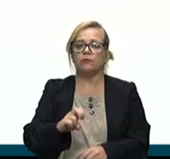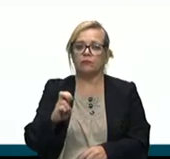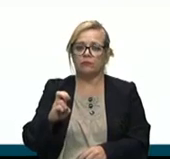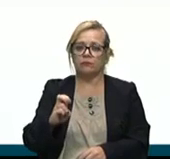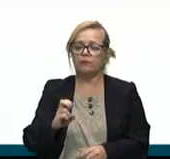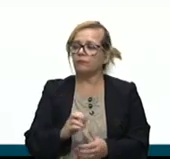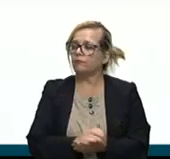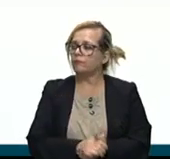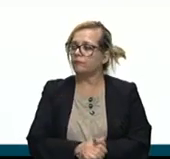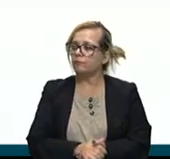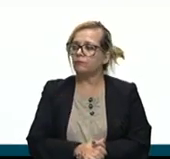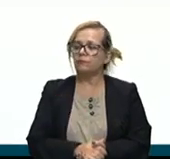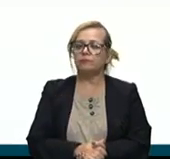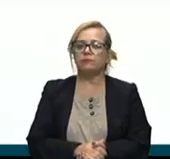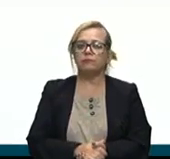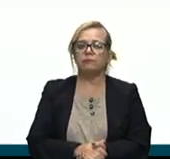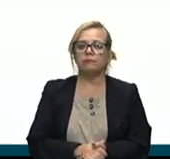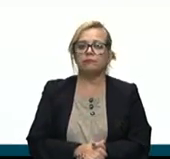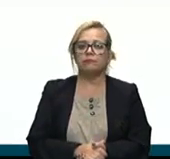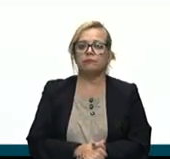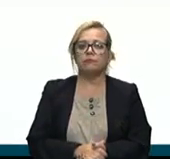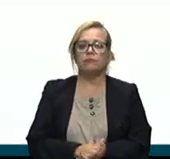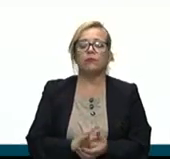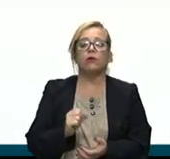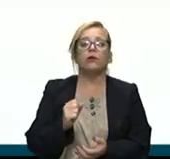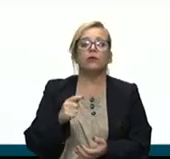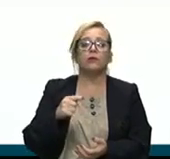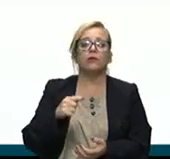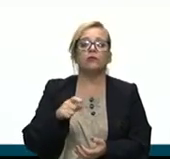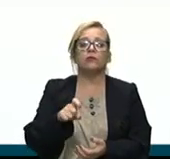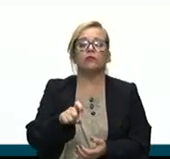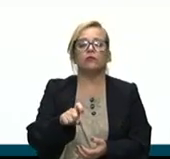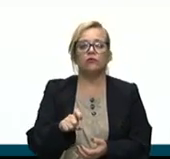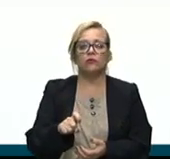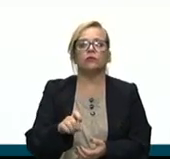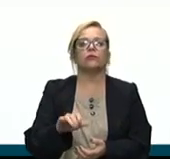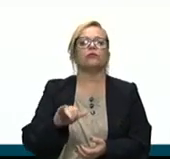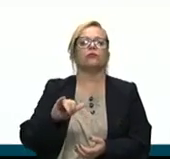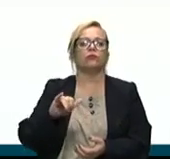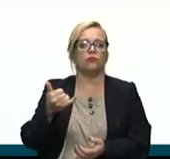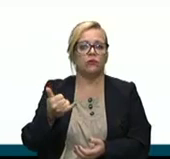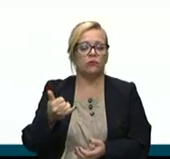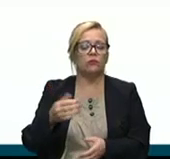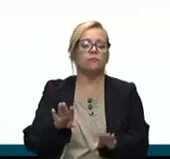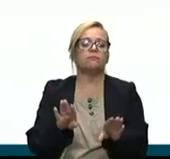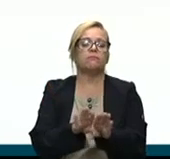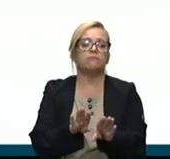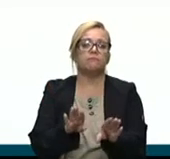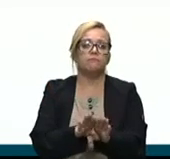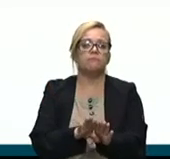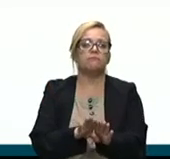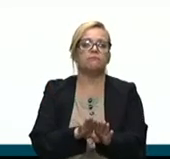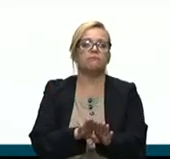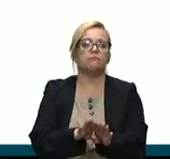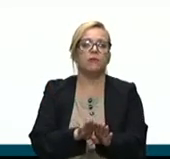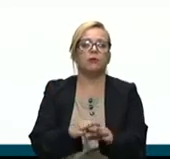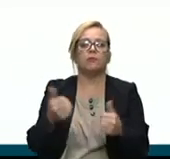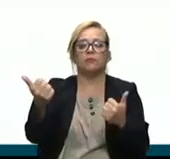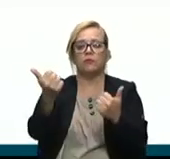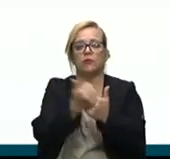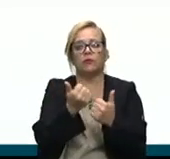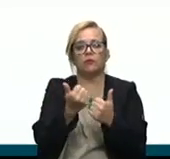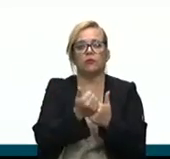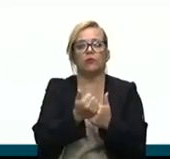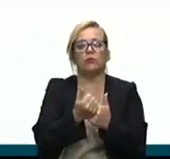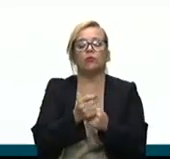19,5. Tendo o SQ de x, o SQ de y e o SQ de xy, já podemos substituir na